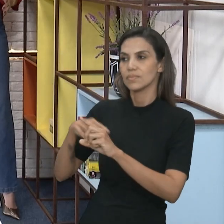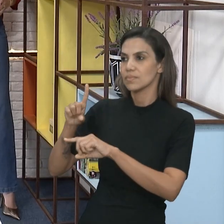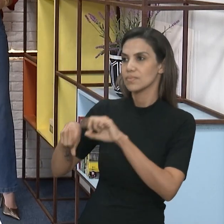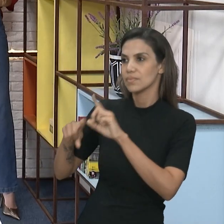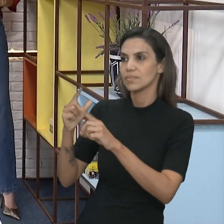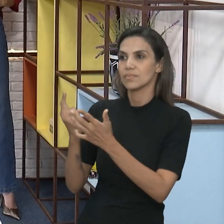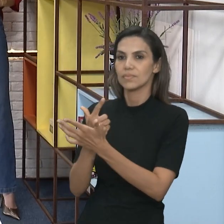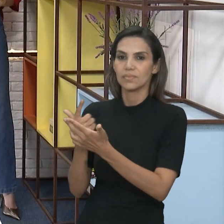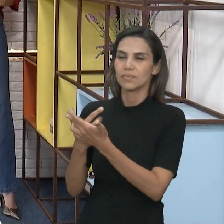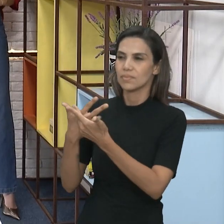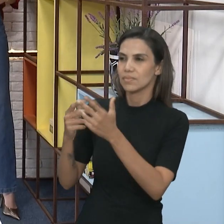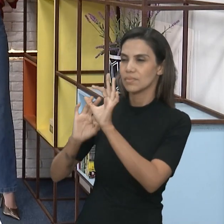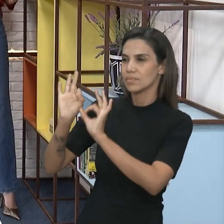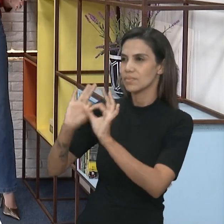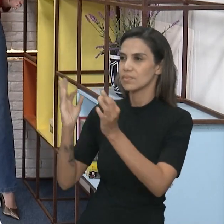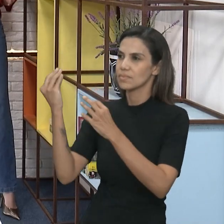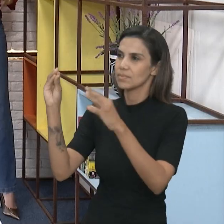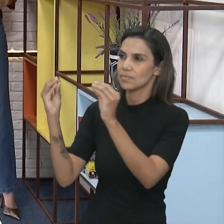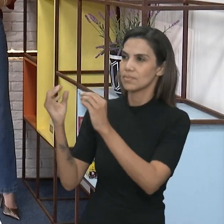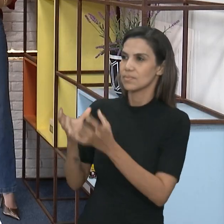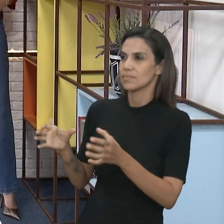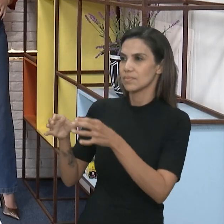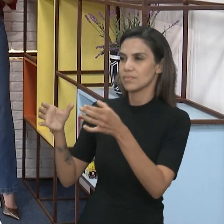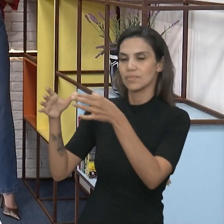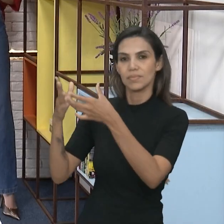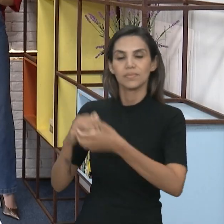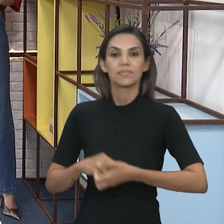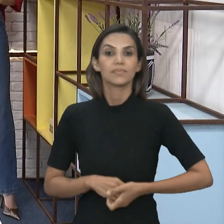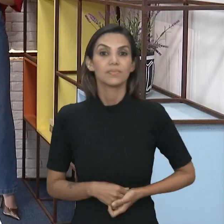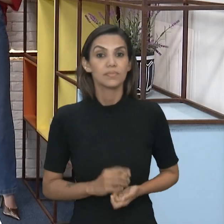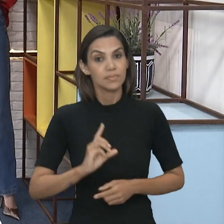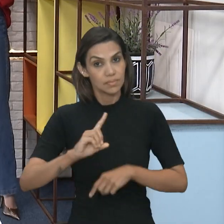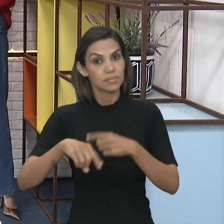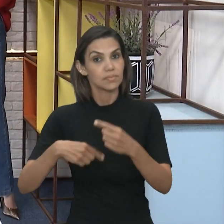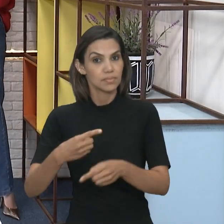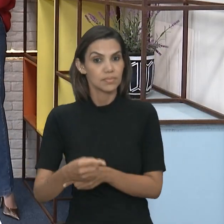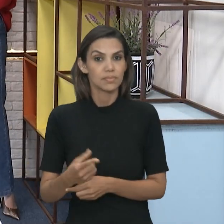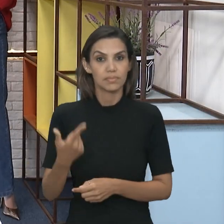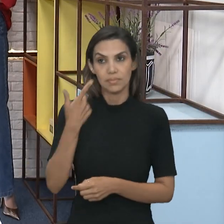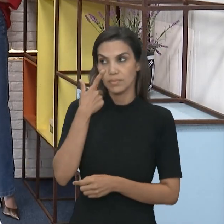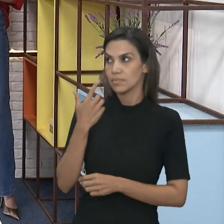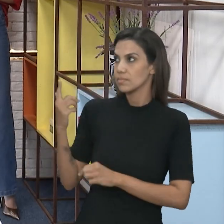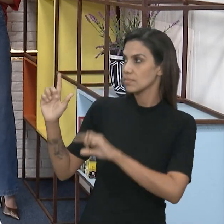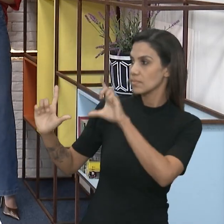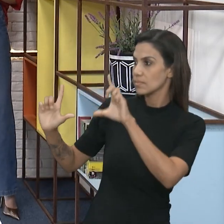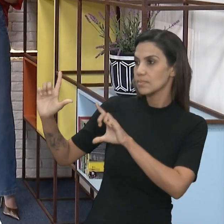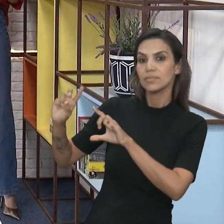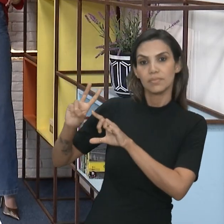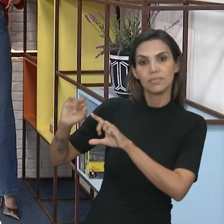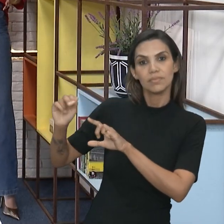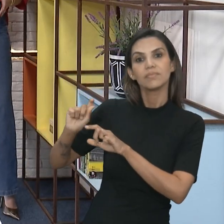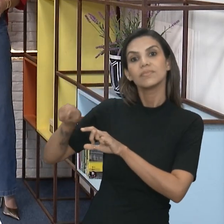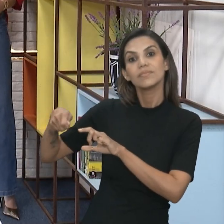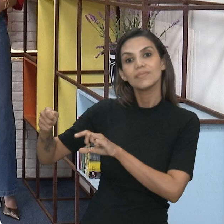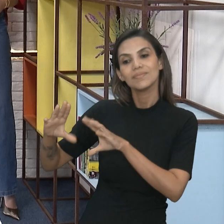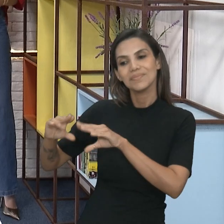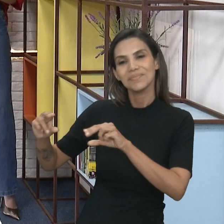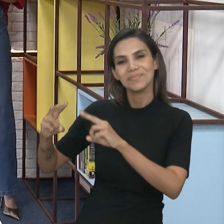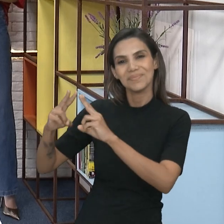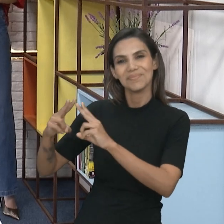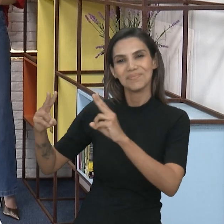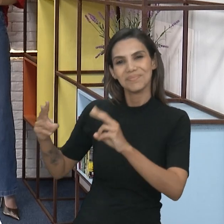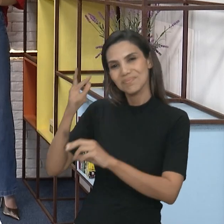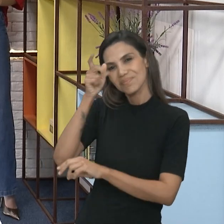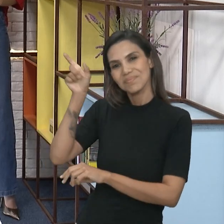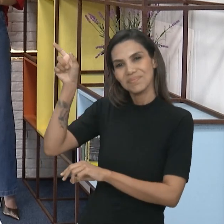alguns objetos decorativos, alguns livros e vasos. E daqui a pouquinho, essa nossa TV vai se tornar o nosso sofá virtual, onde